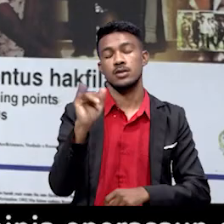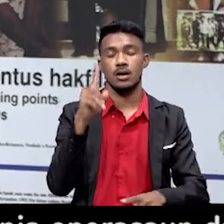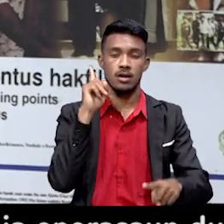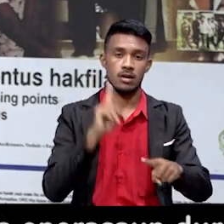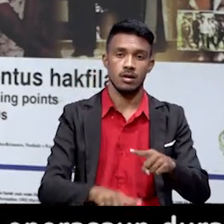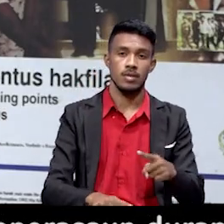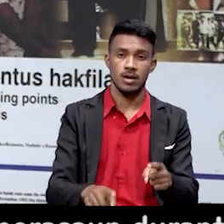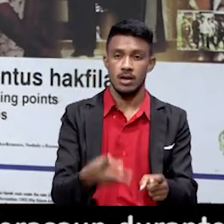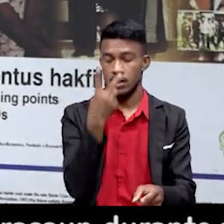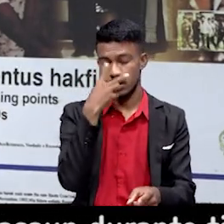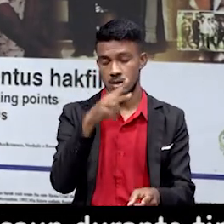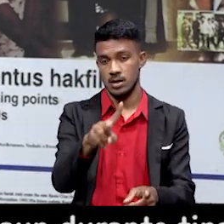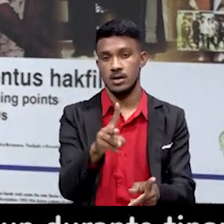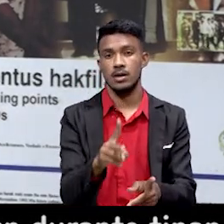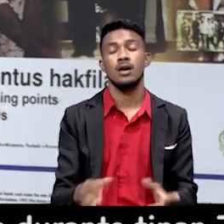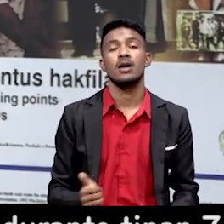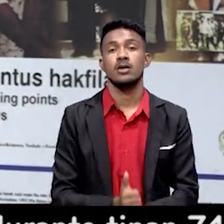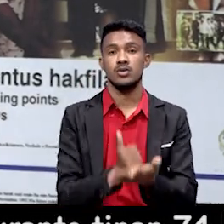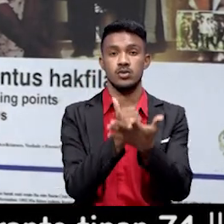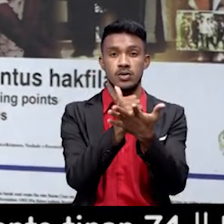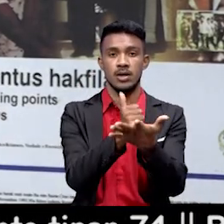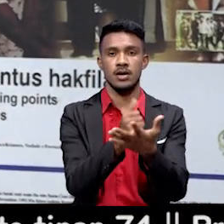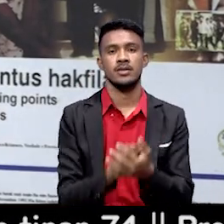efeito, para apoio à queda.